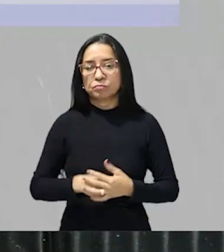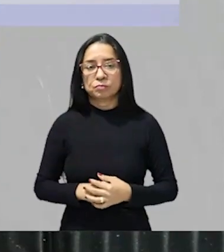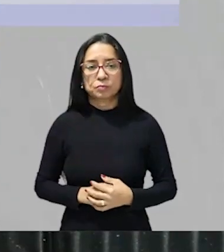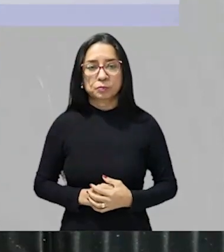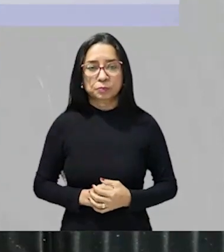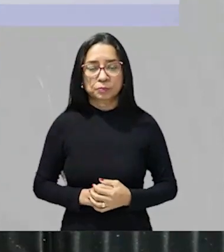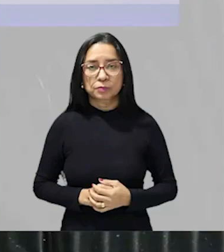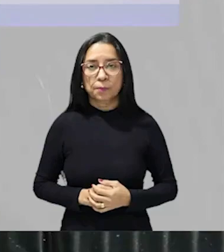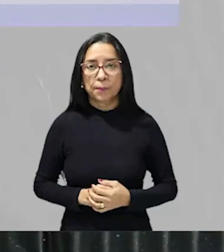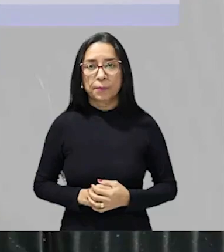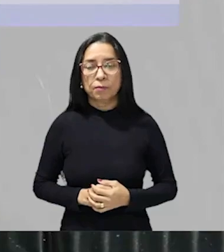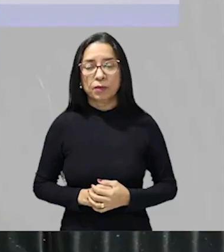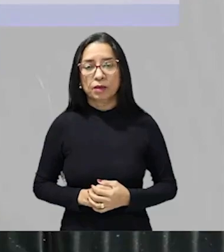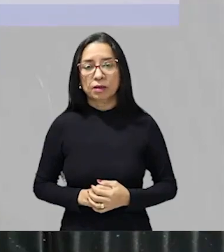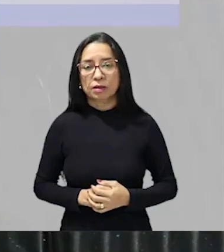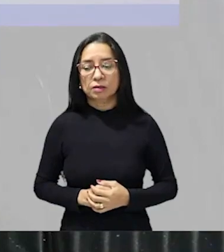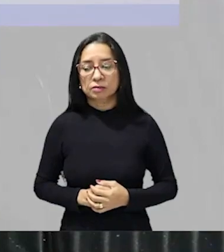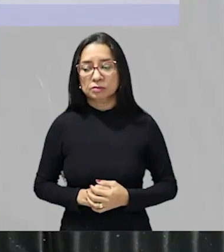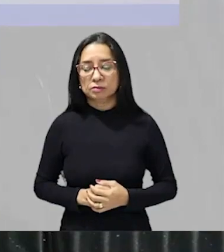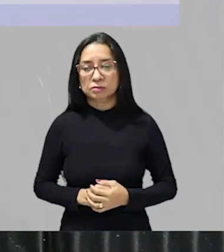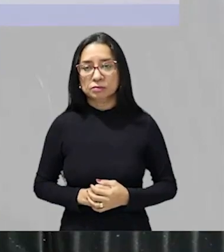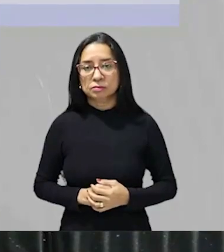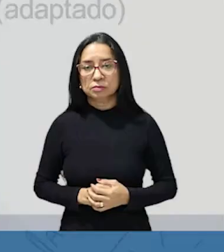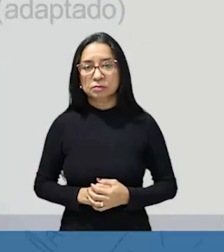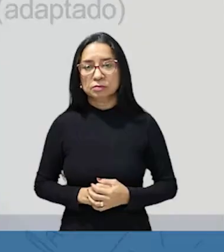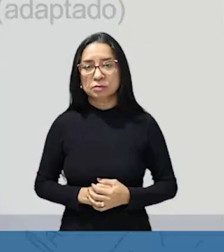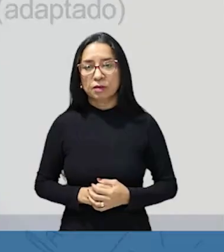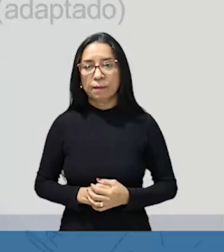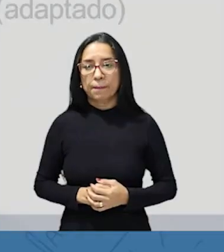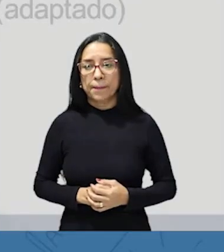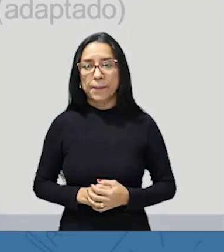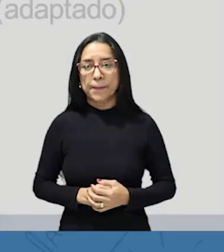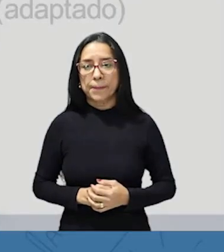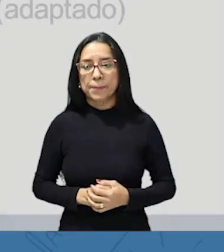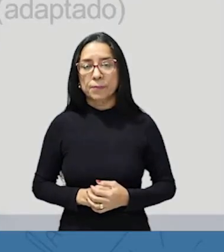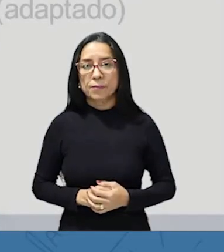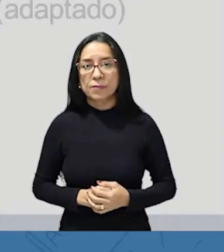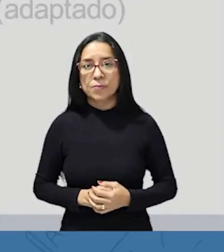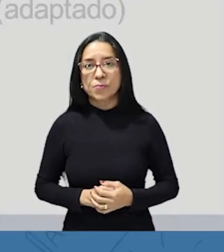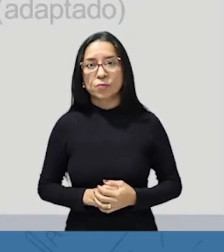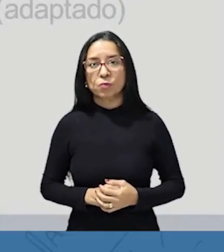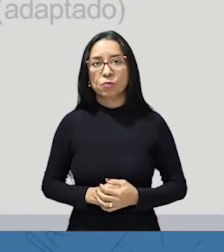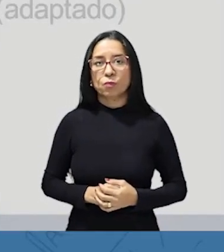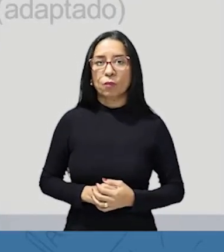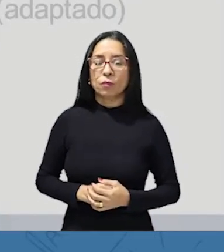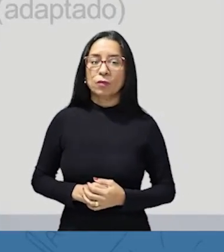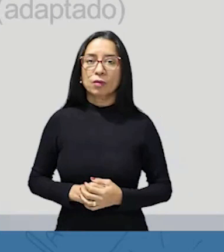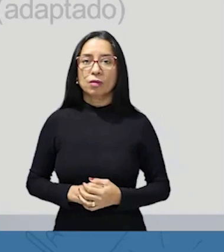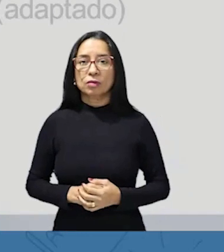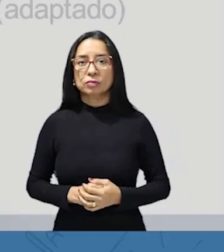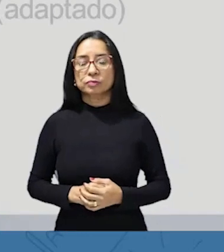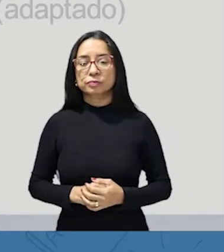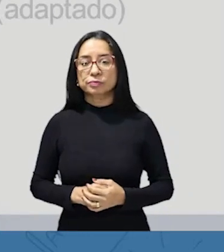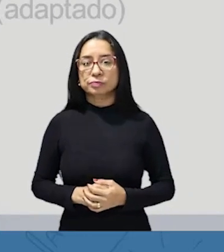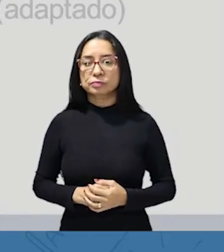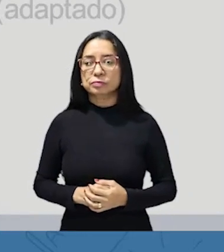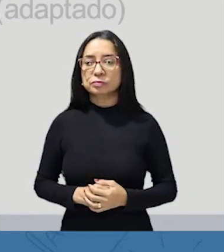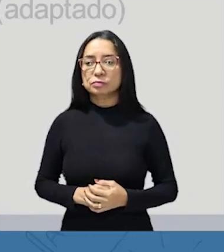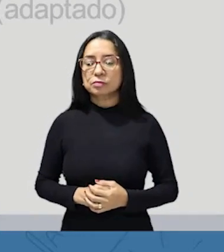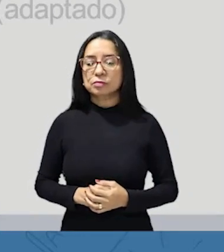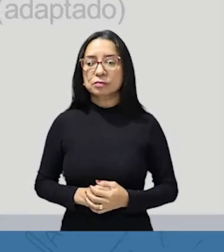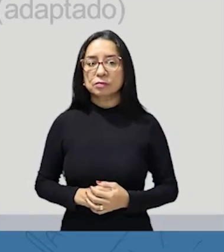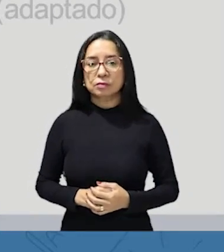Barcelona, debatirá sobre a gestão do multilingüismo na aula. O objetivo é difundir propostas para o